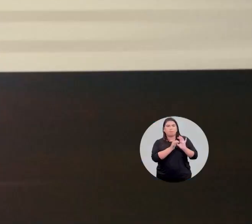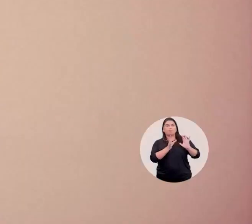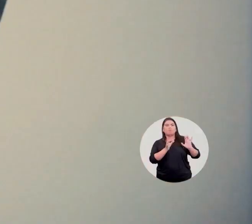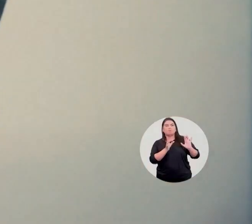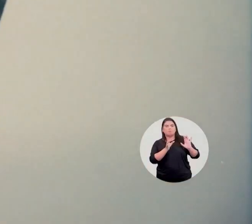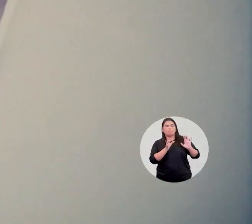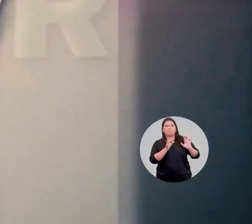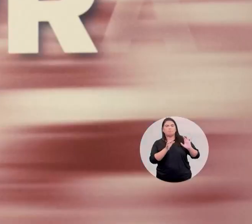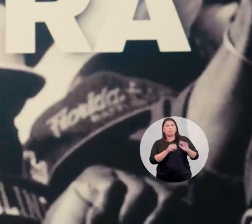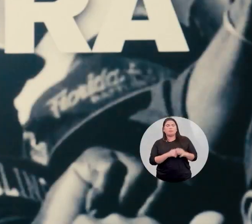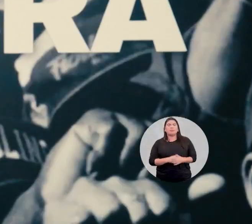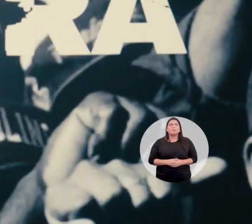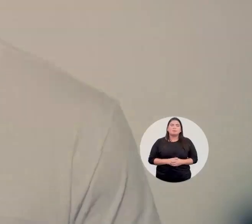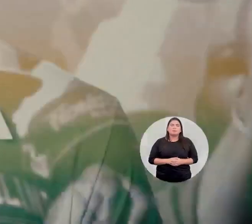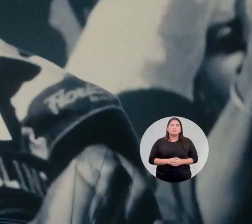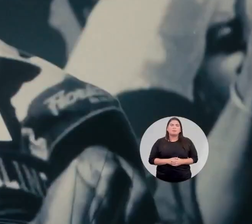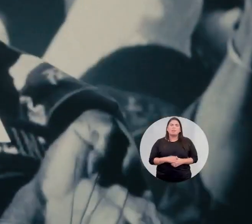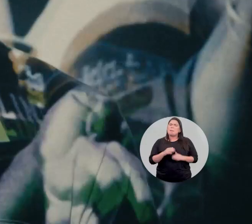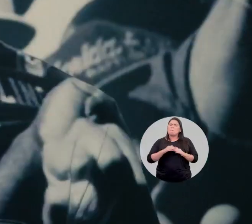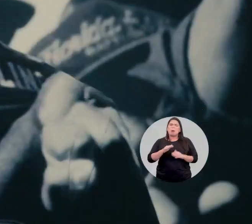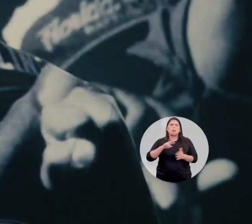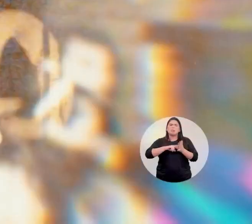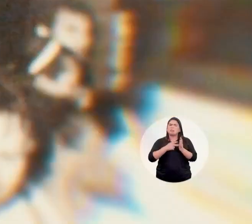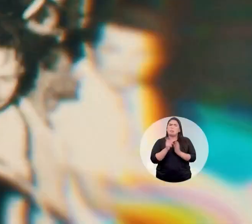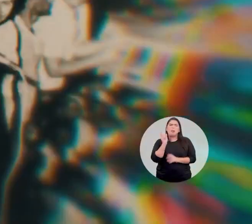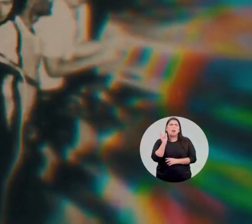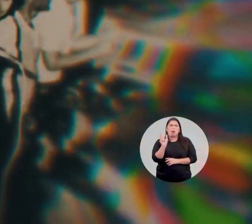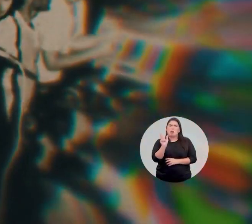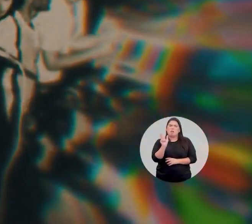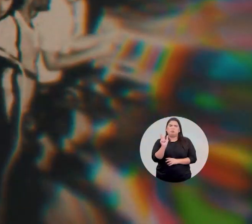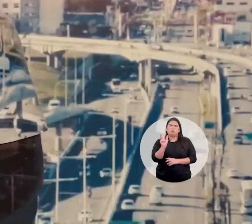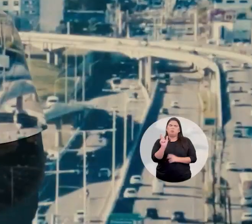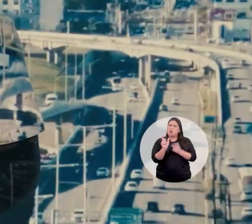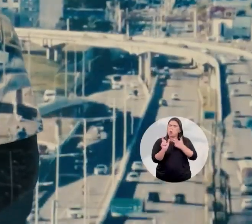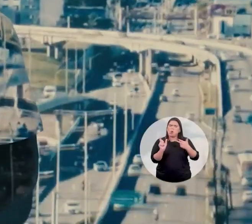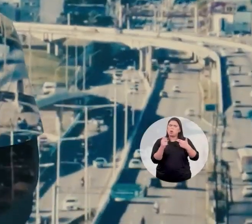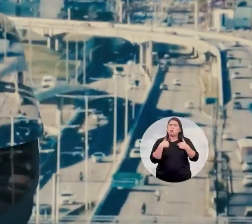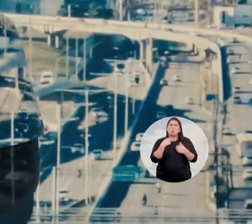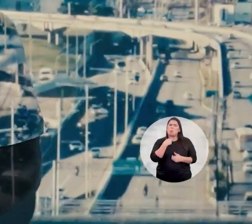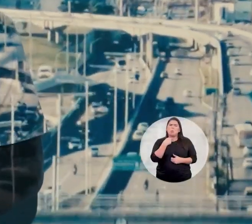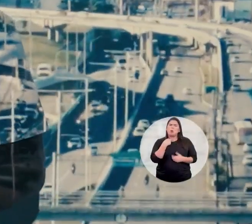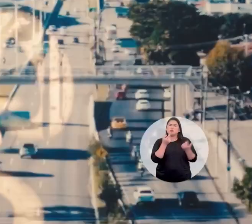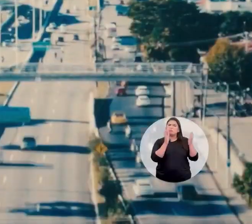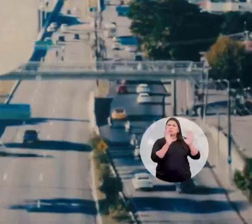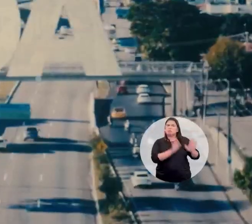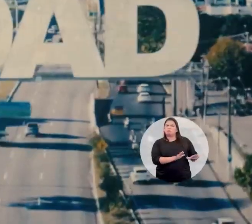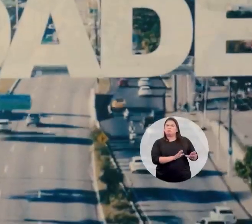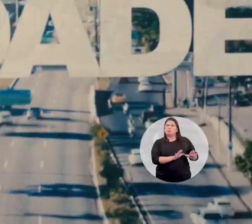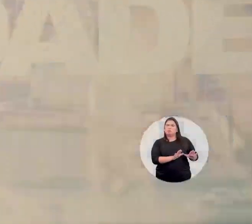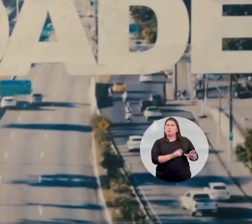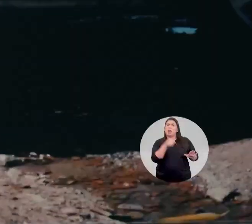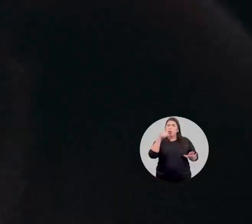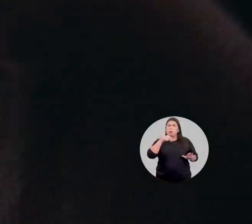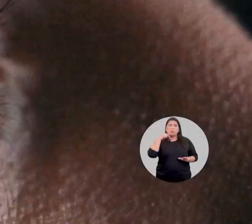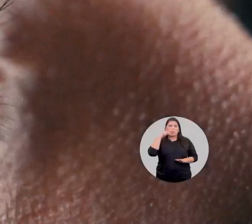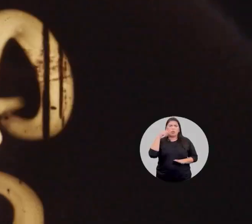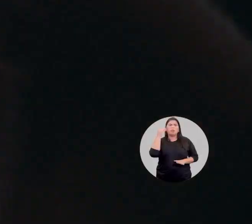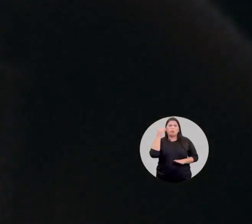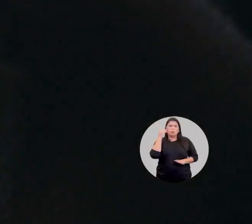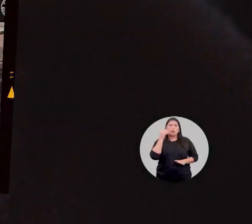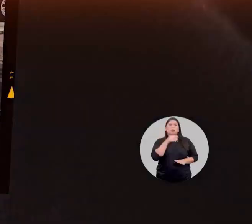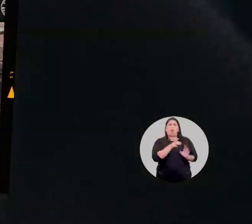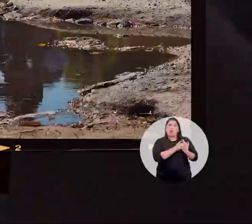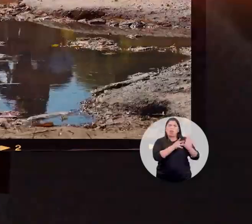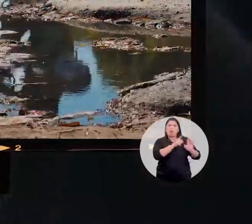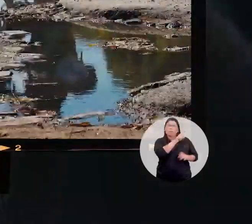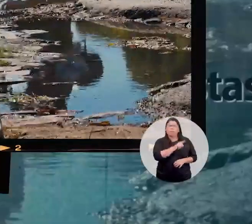Libertado. É muito mais que uma palavra. É algo que a gente não pode abrir mão. Aqui em Natal, estão tentando tirar nossa liberdade. Eu mesmo não